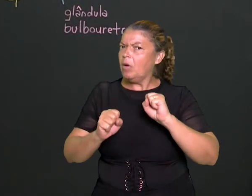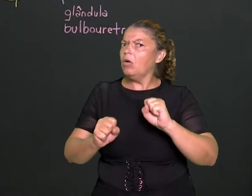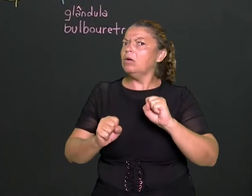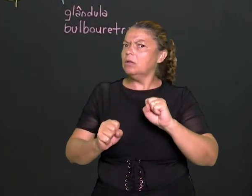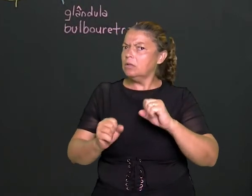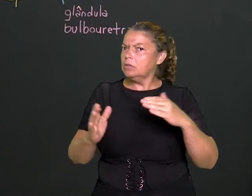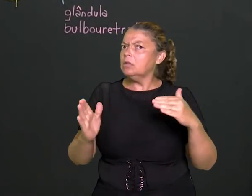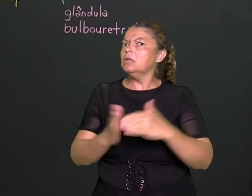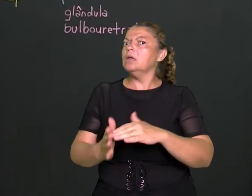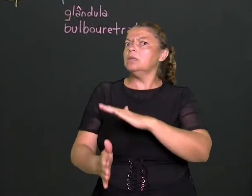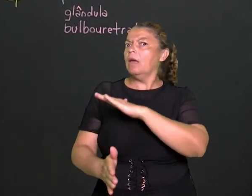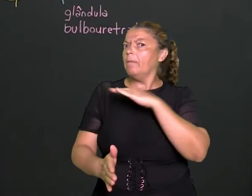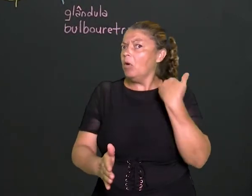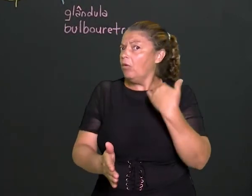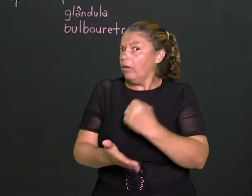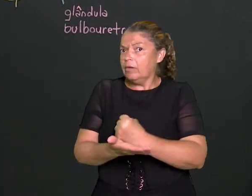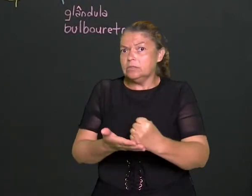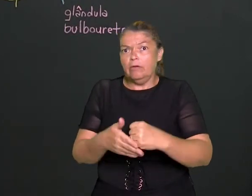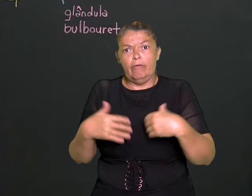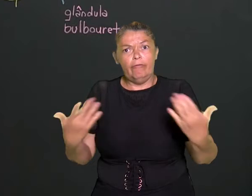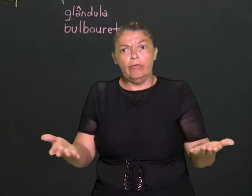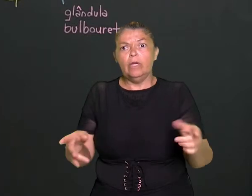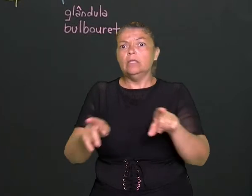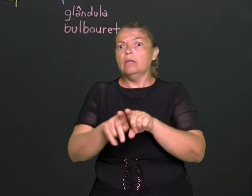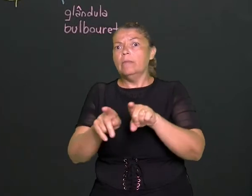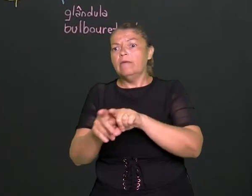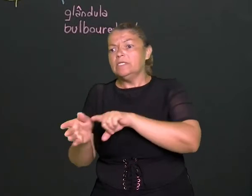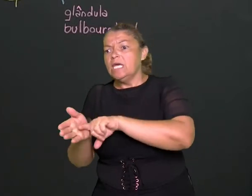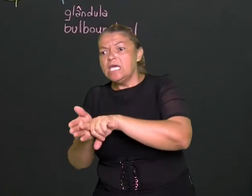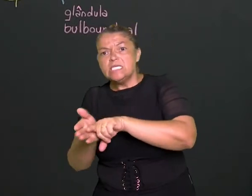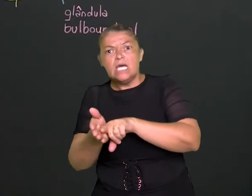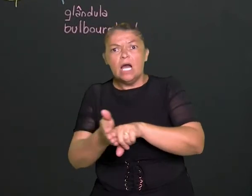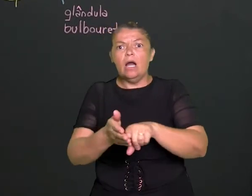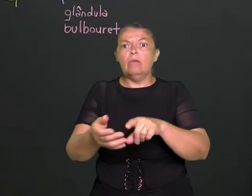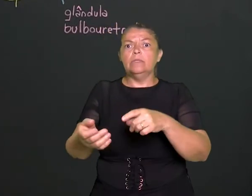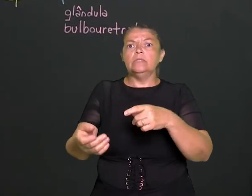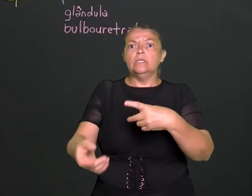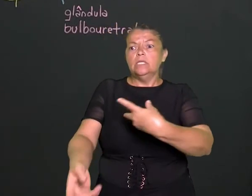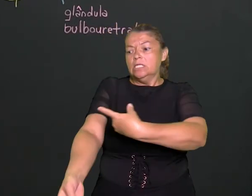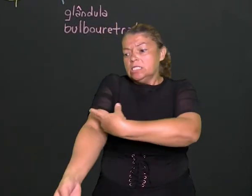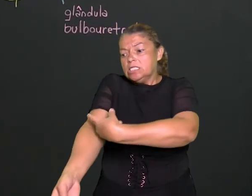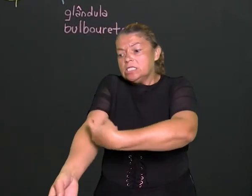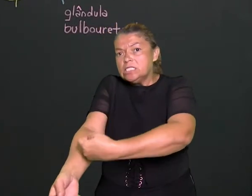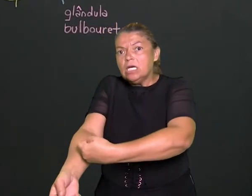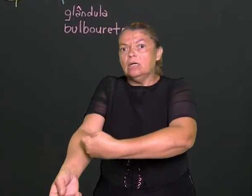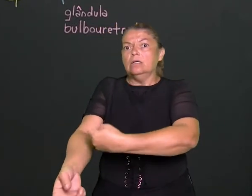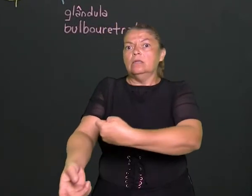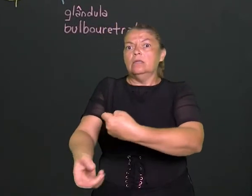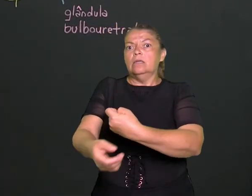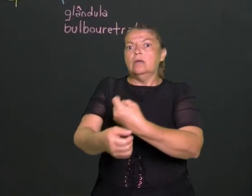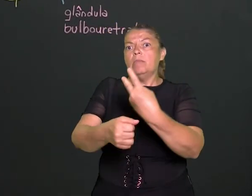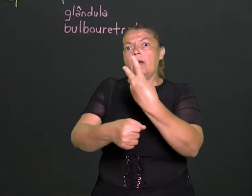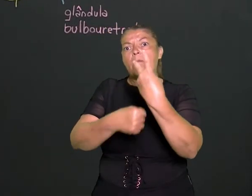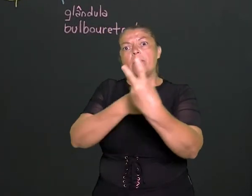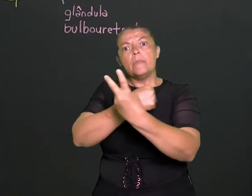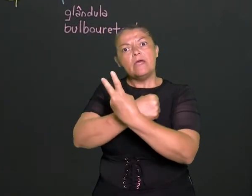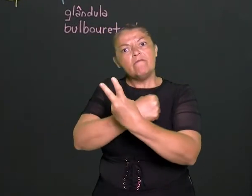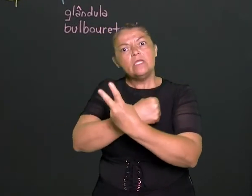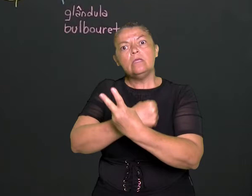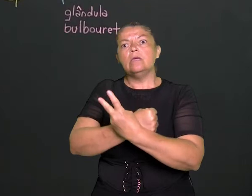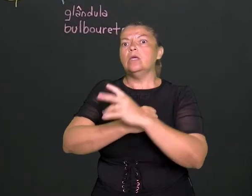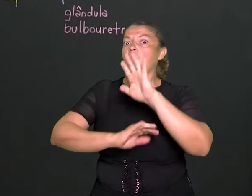ser evitada justamente por uma prevenção. Exames de sangue periódicos para prevenir, para que não chegue